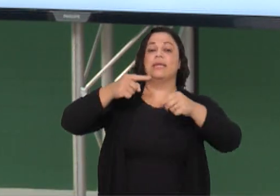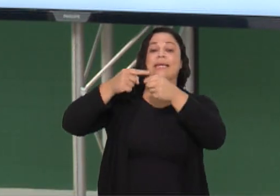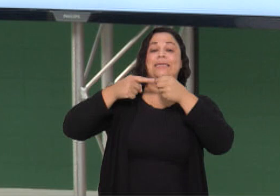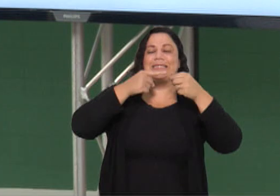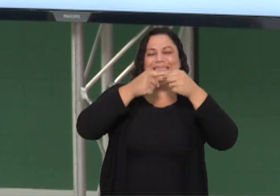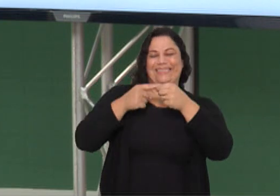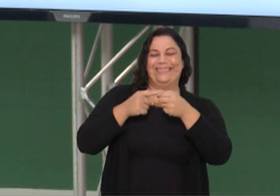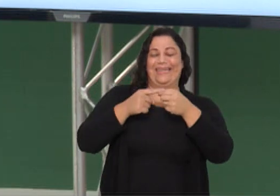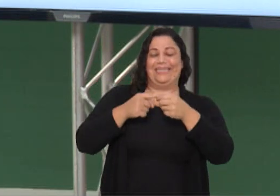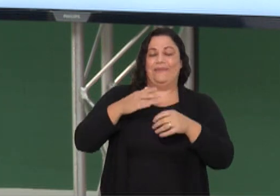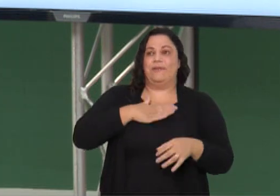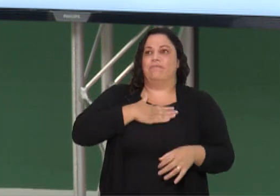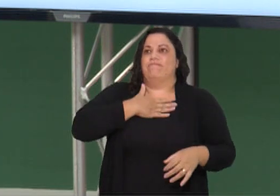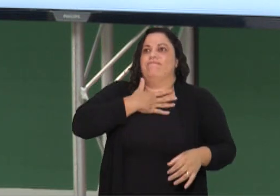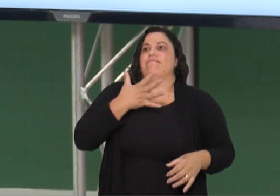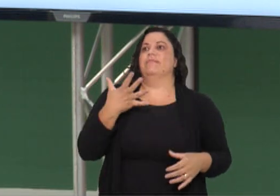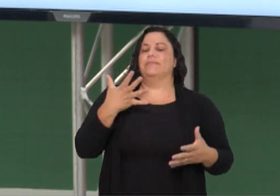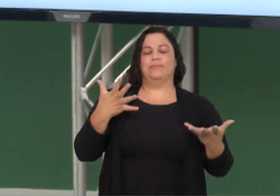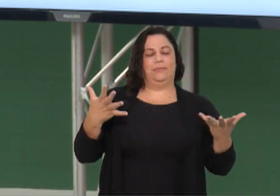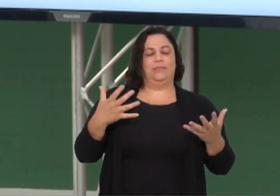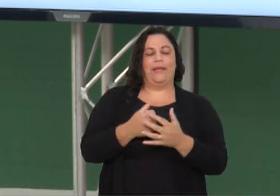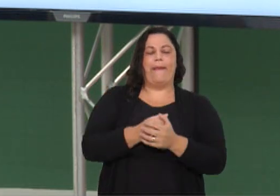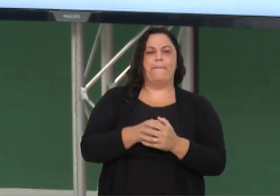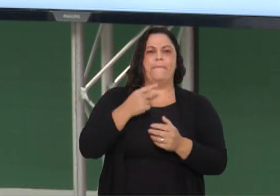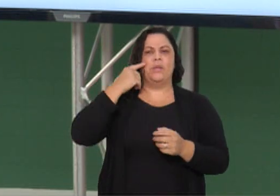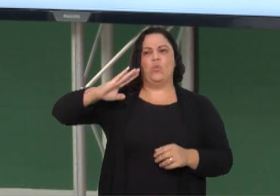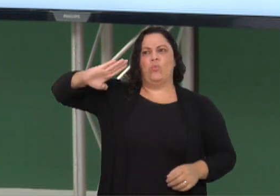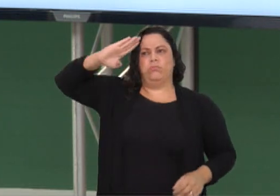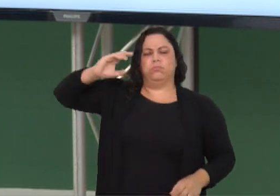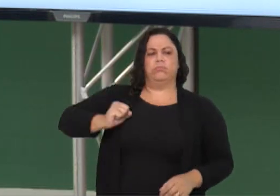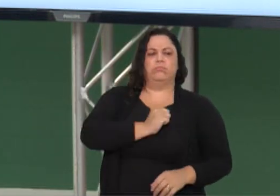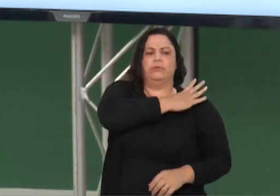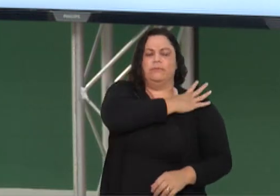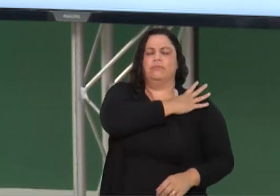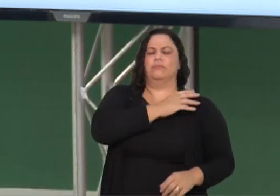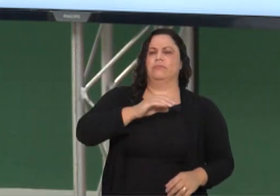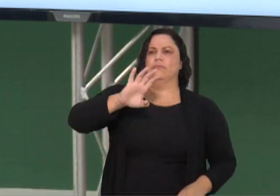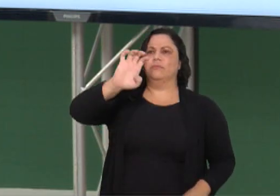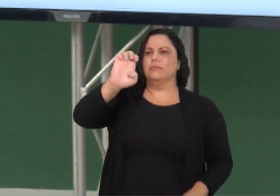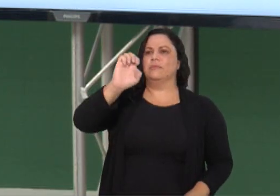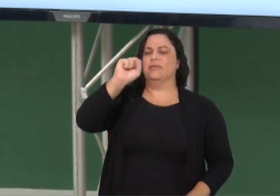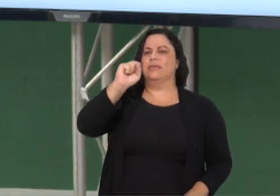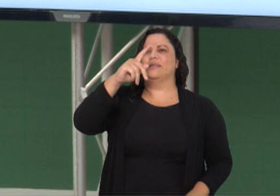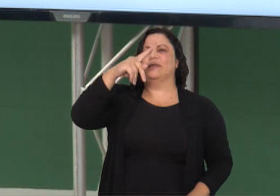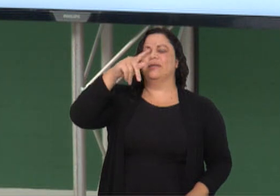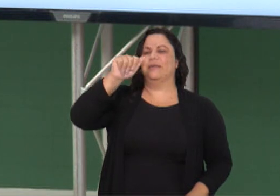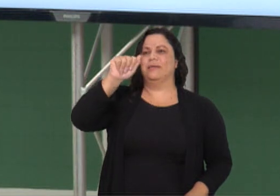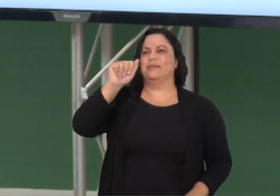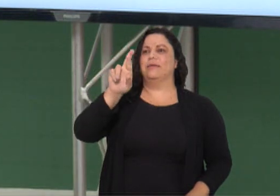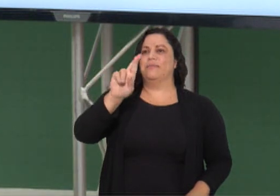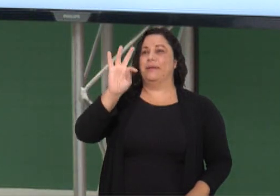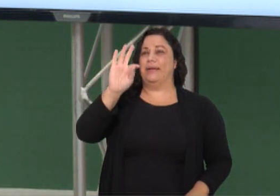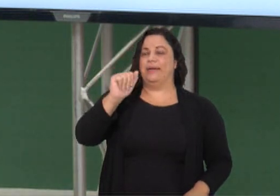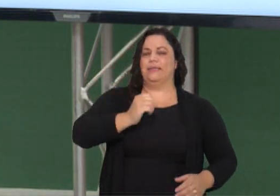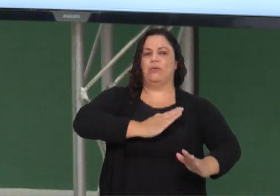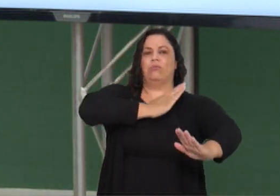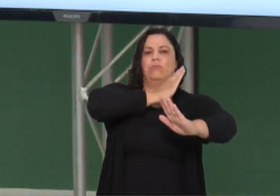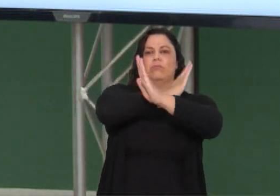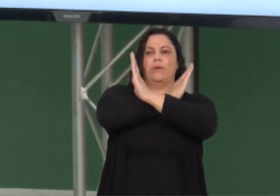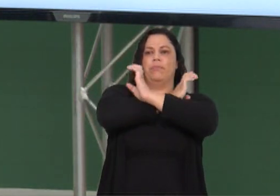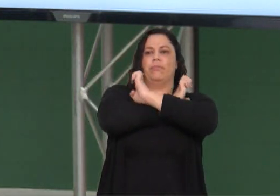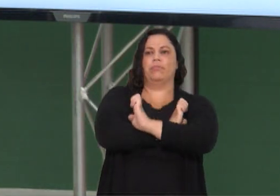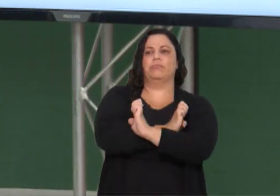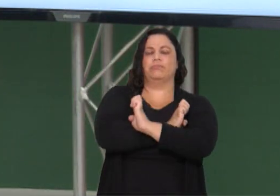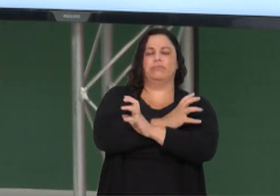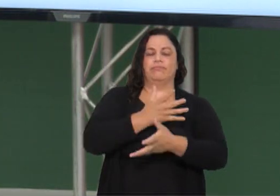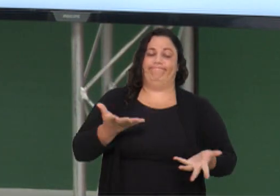ficavam espantadas com o tamanho teor militarizado da cidade de Esparta, que vai ser essa aula de hoje. Vamos lá. Para